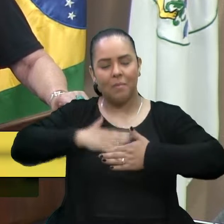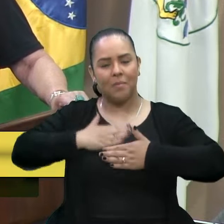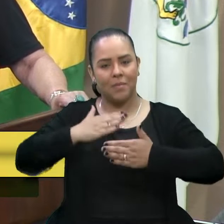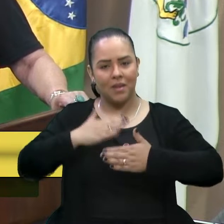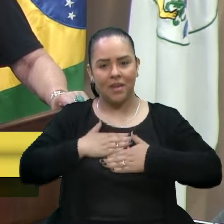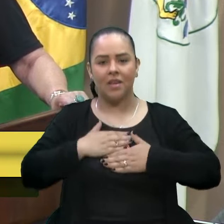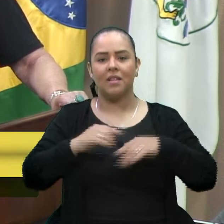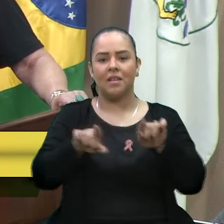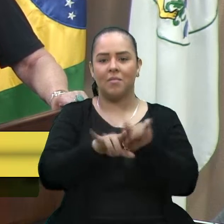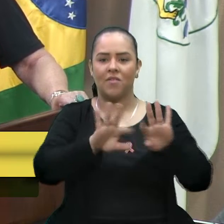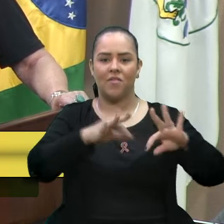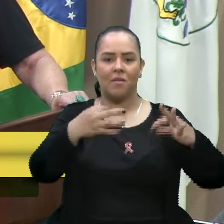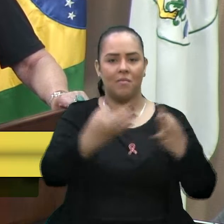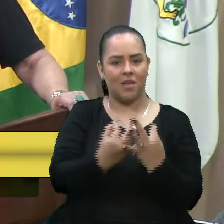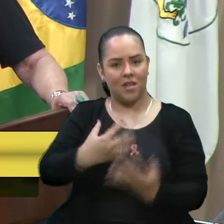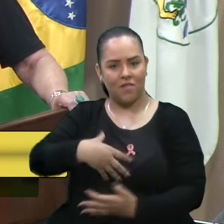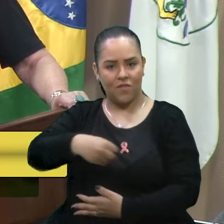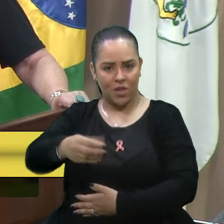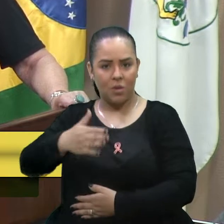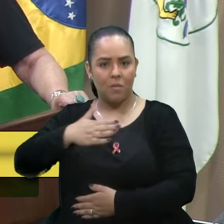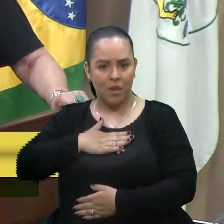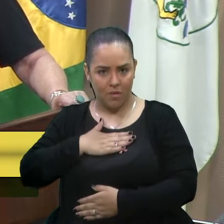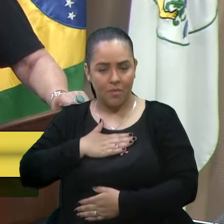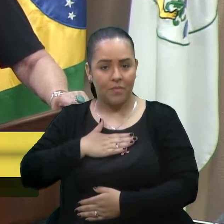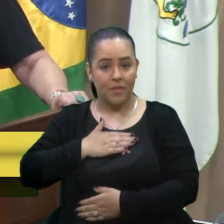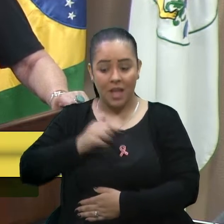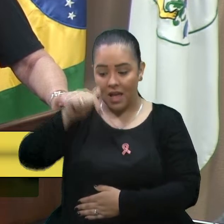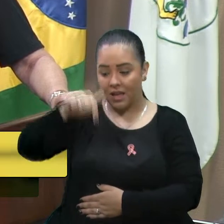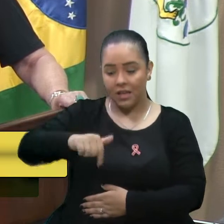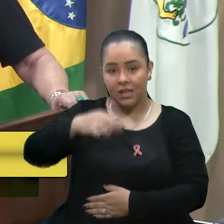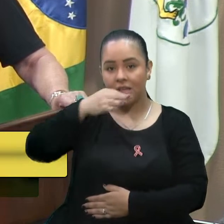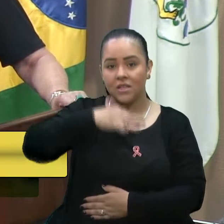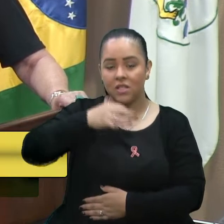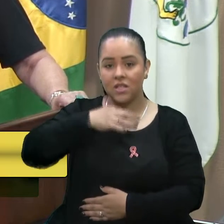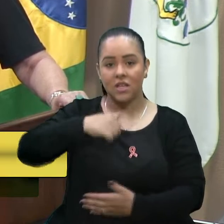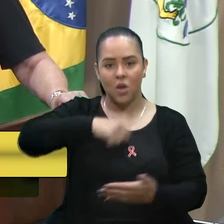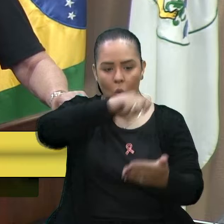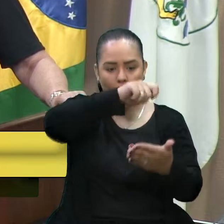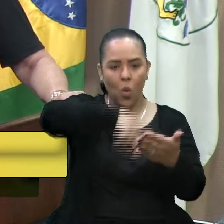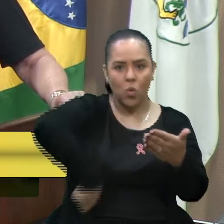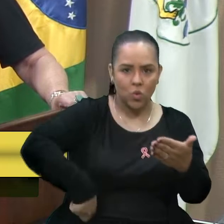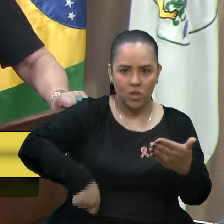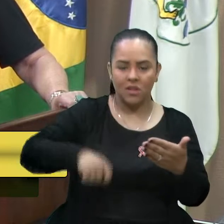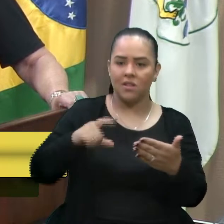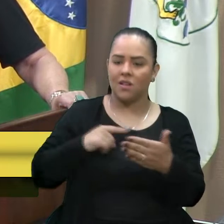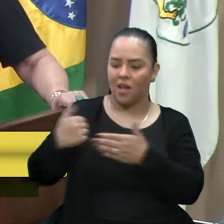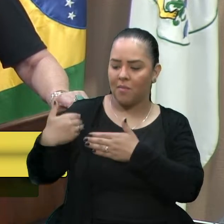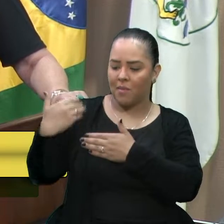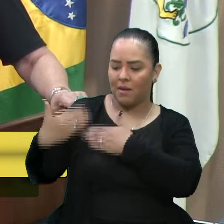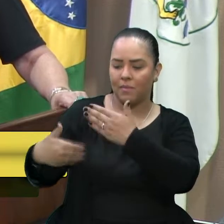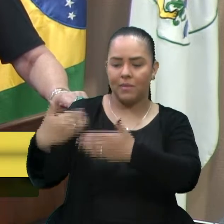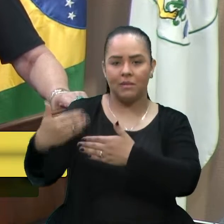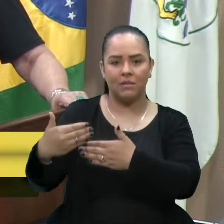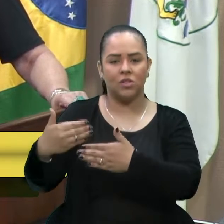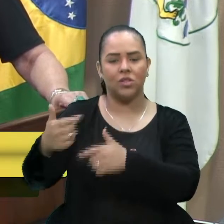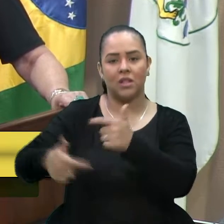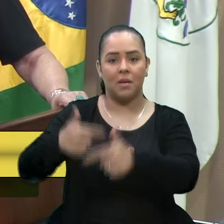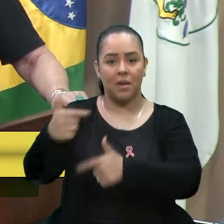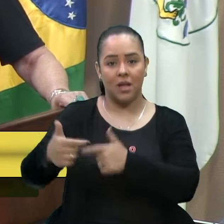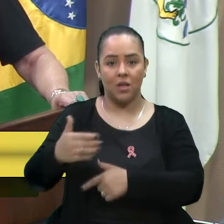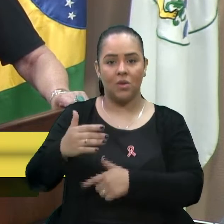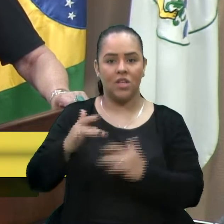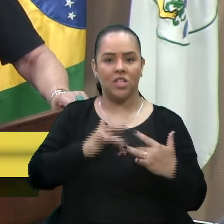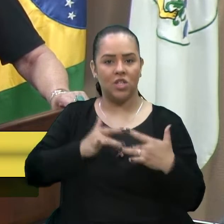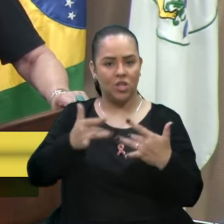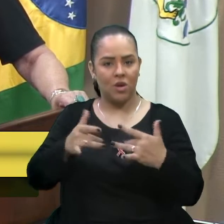a minha família e aos meus filhos. Foi aqui que eu fiz concurso, fiz uma carreira pública e dediquei os